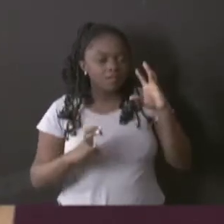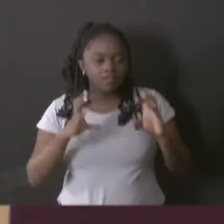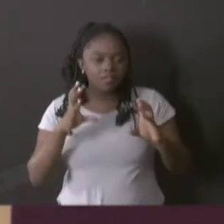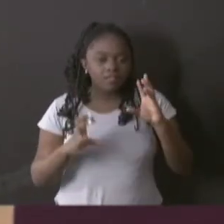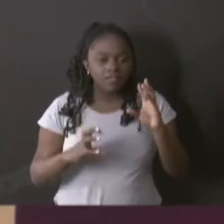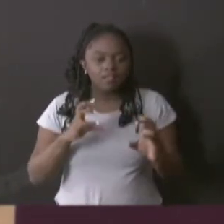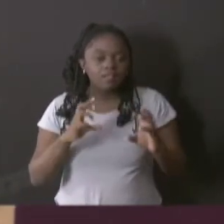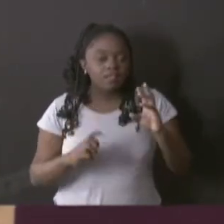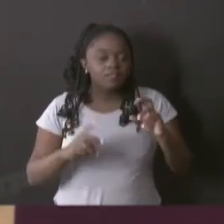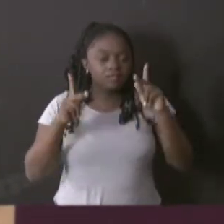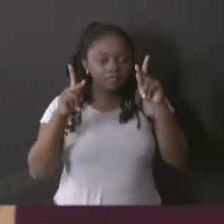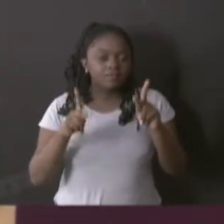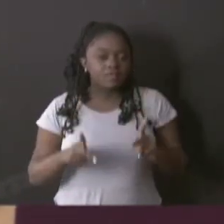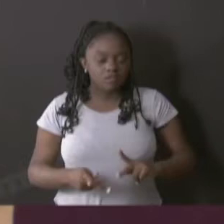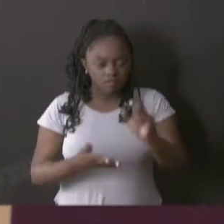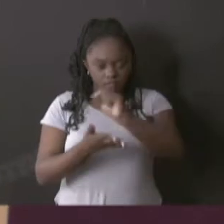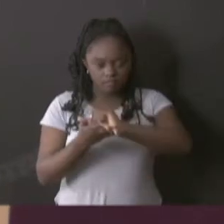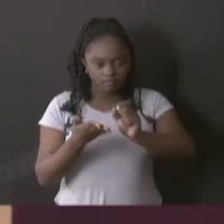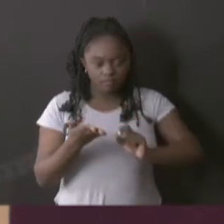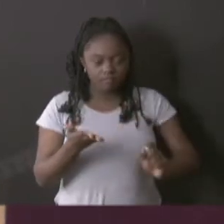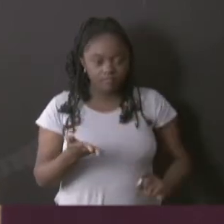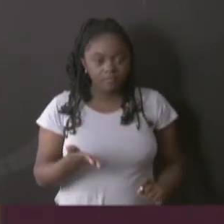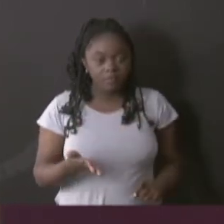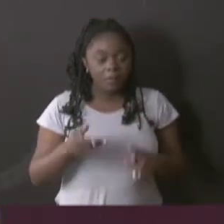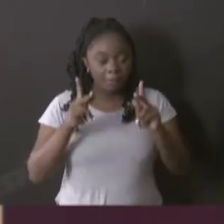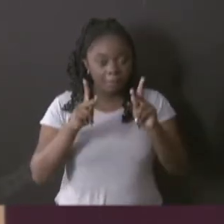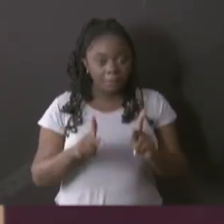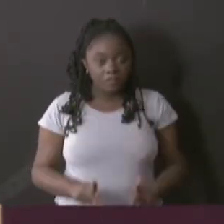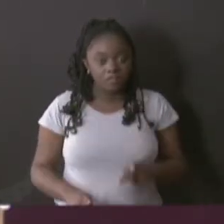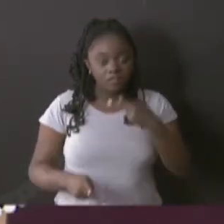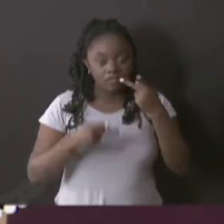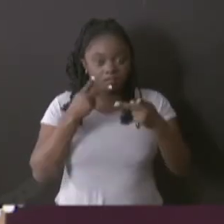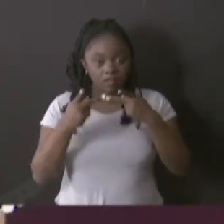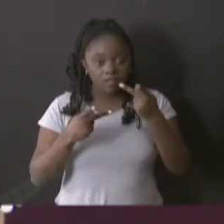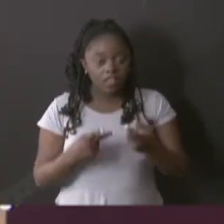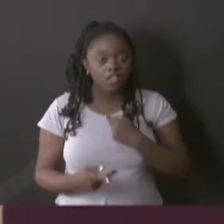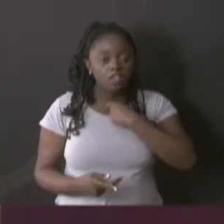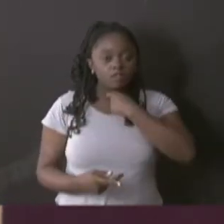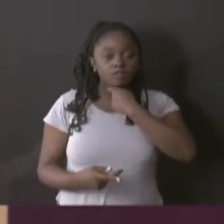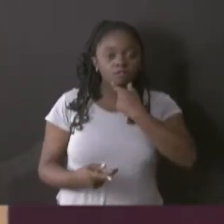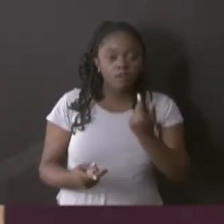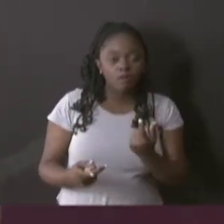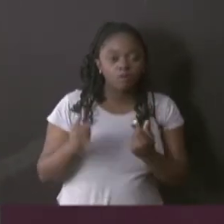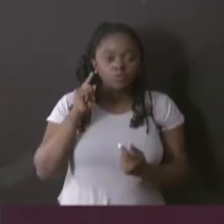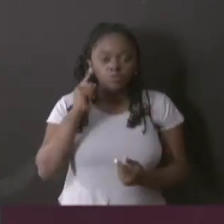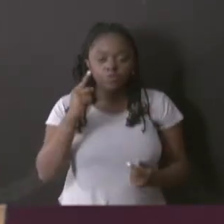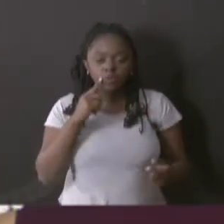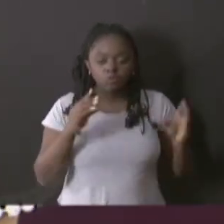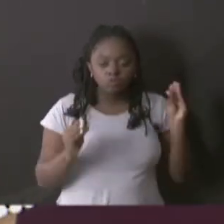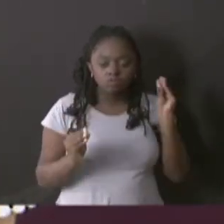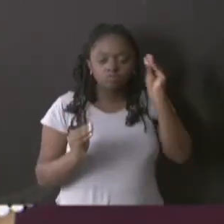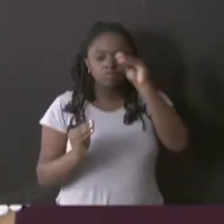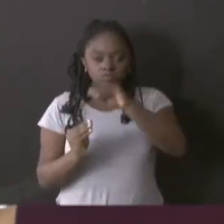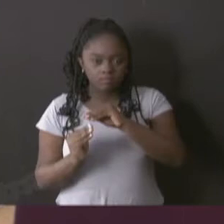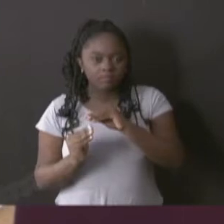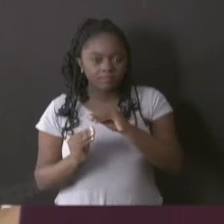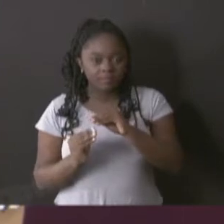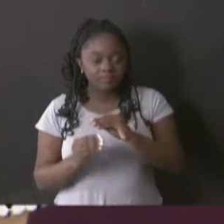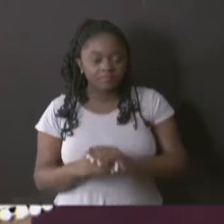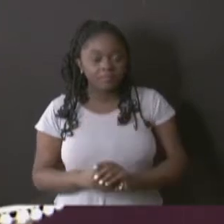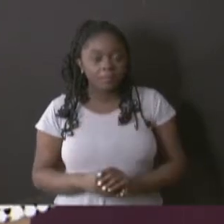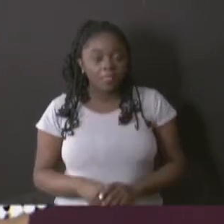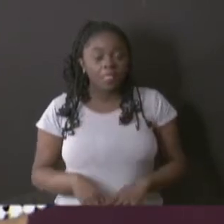esses autores defendem que eu estou colocando voz no surdo ou oralizando o surdo.